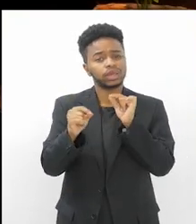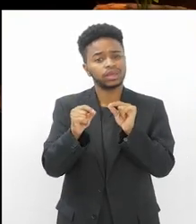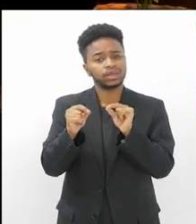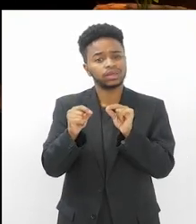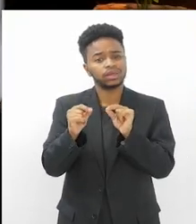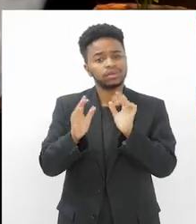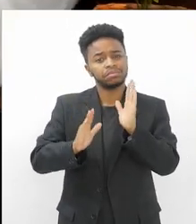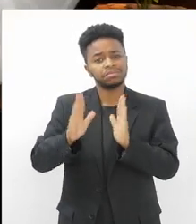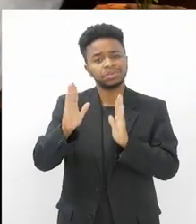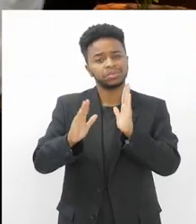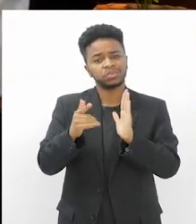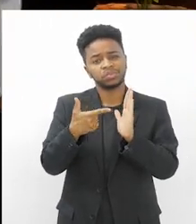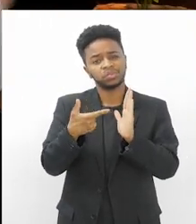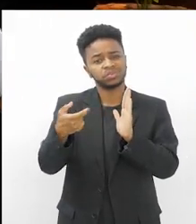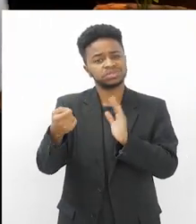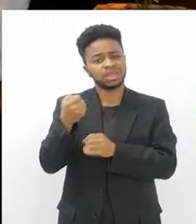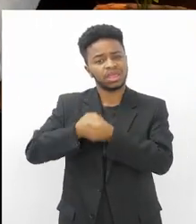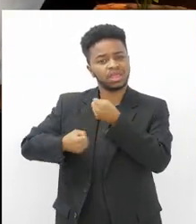vem de